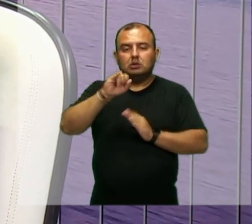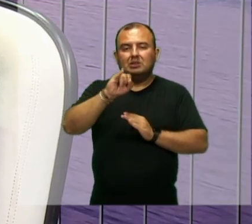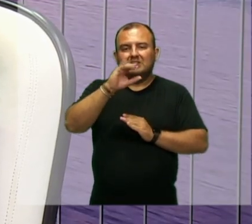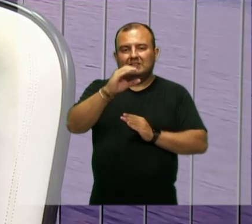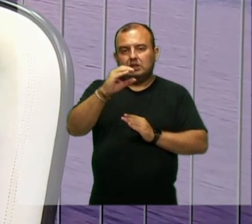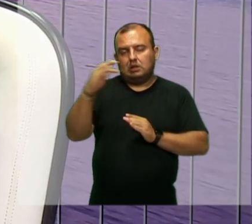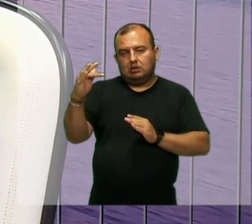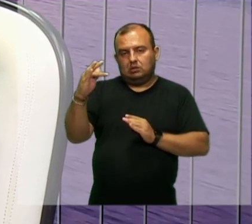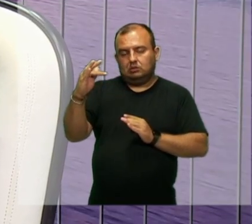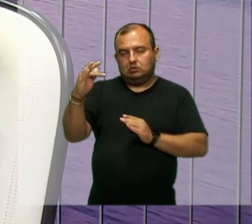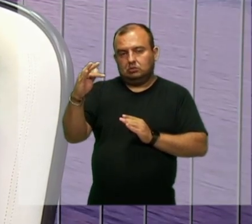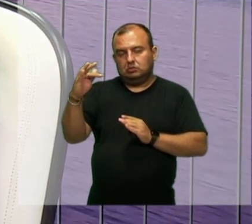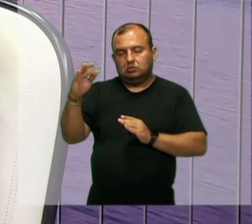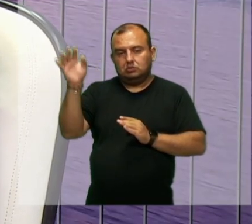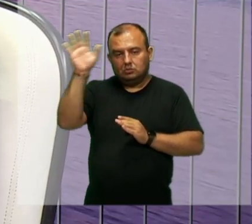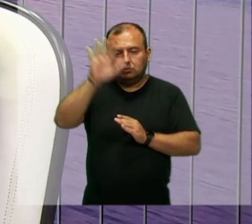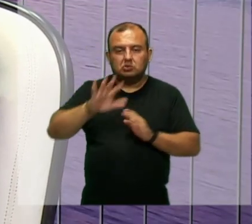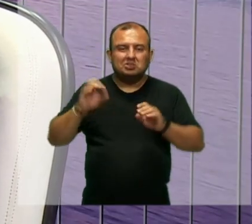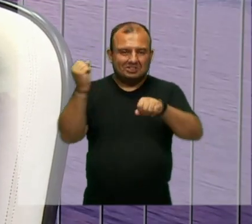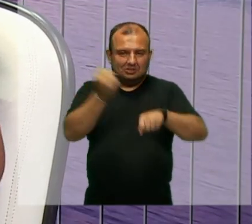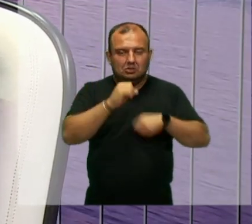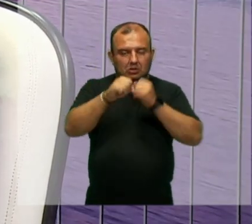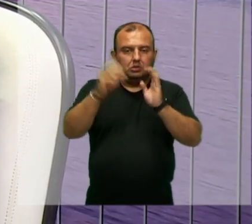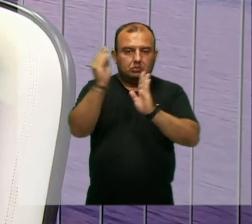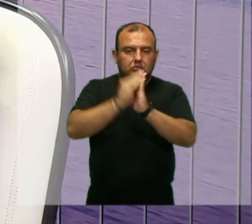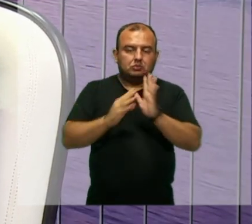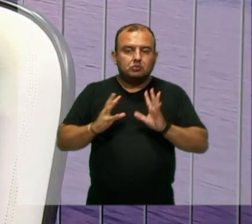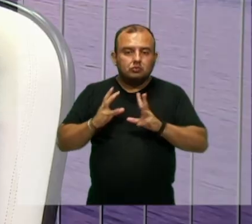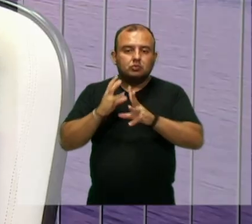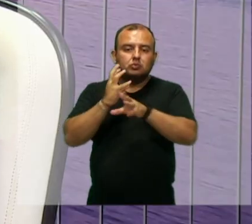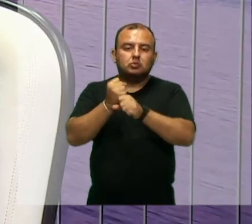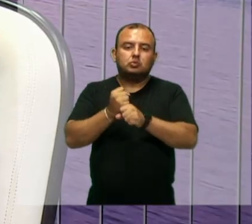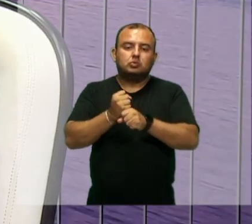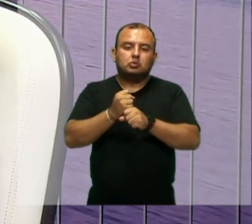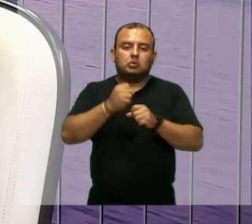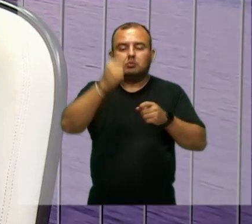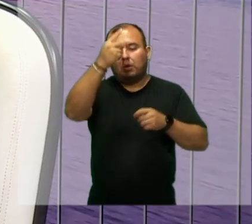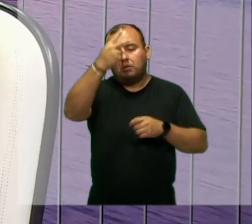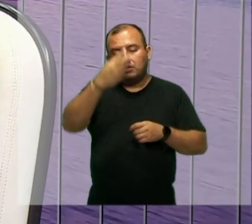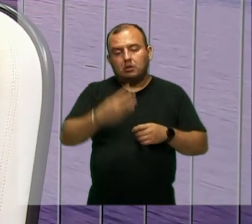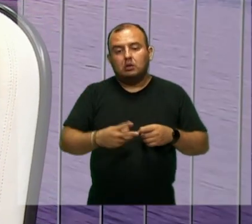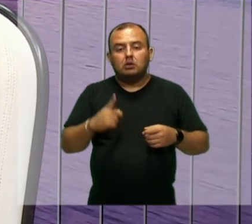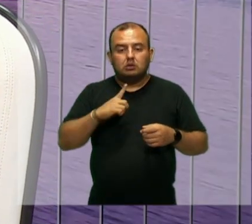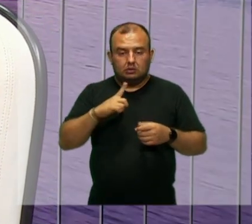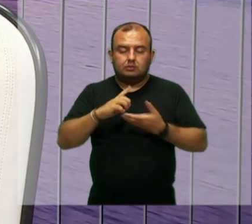vai valer pontuações que vão ser juntadas num ranking classificatório.